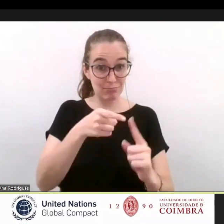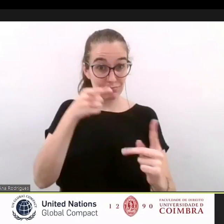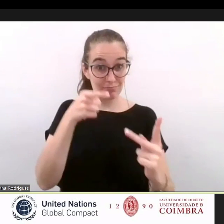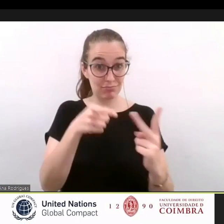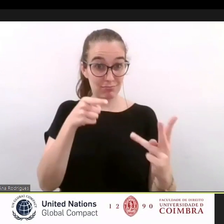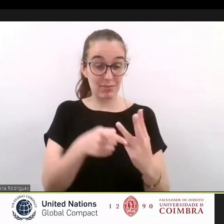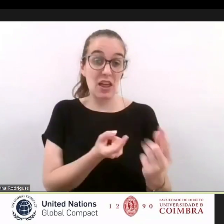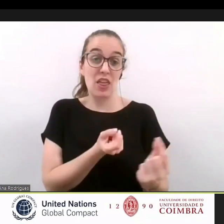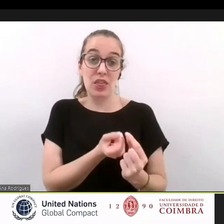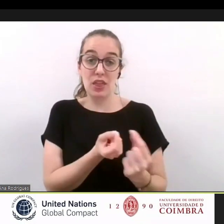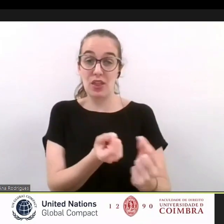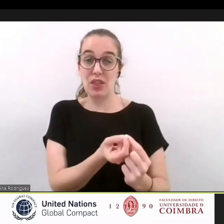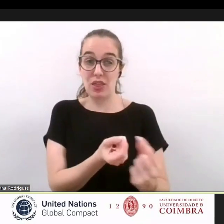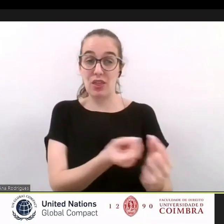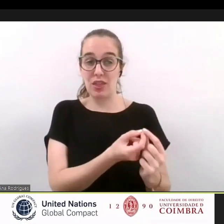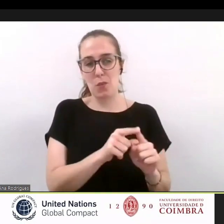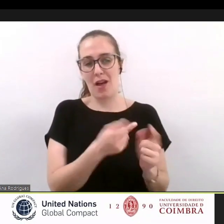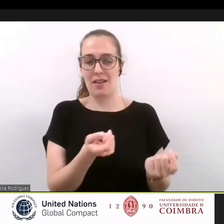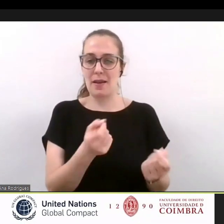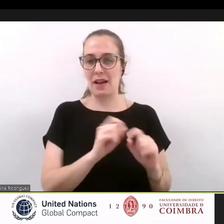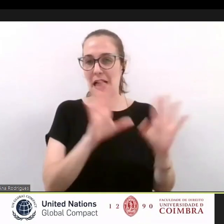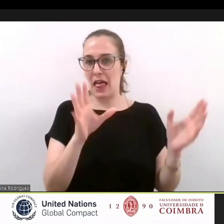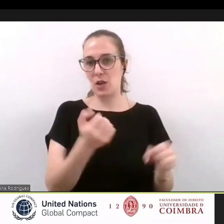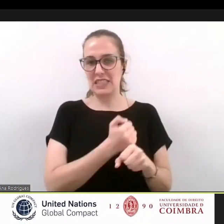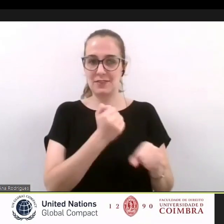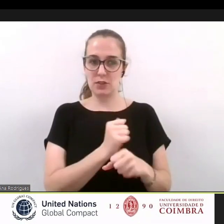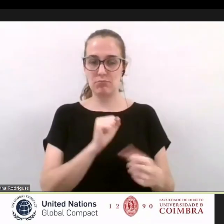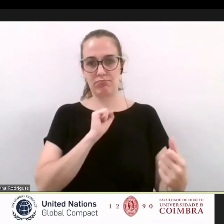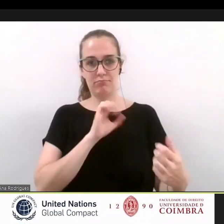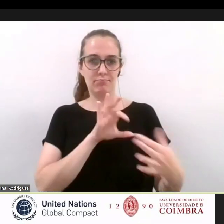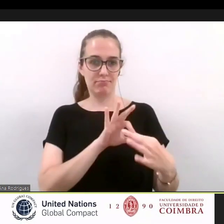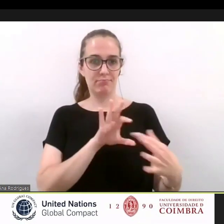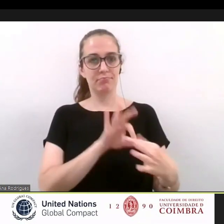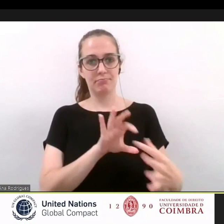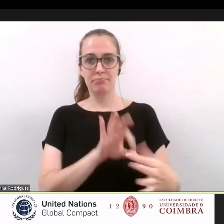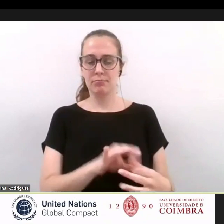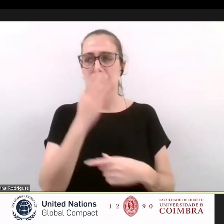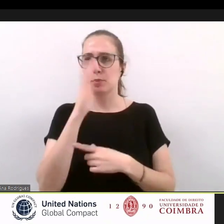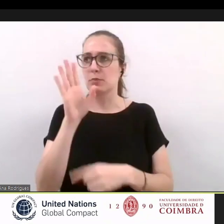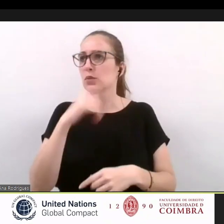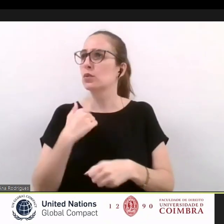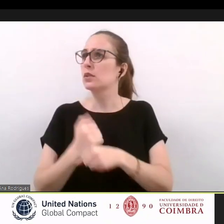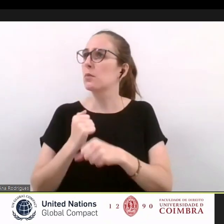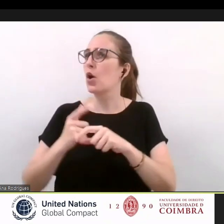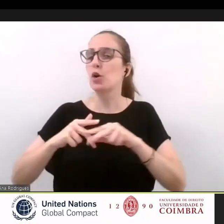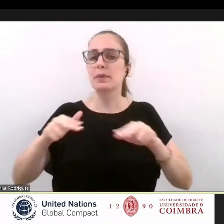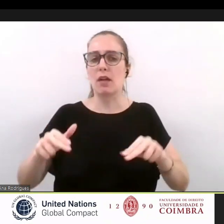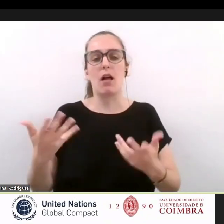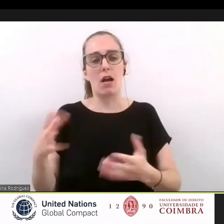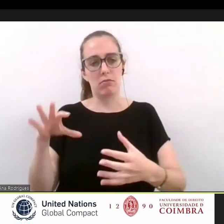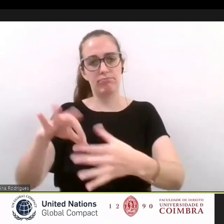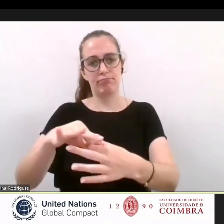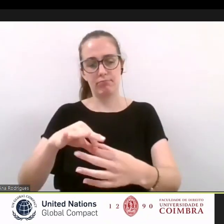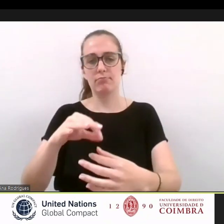cuja realização é mais óbvia em função do serviço em que nós estamos. Imaginemos que eu trabalho num hospital, então a atividade